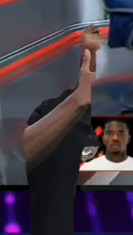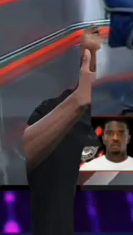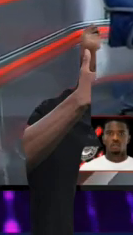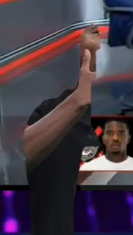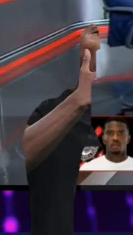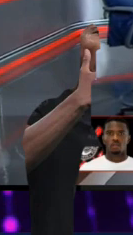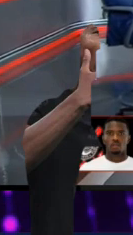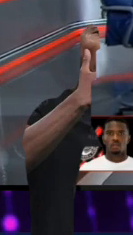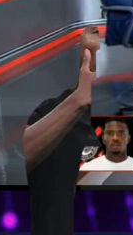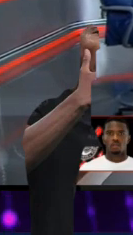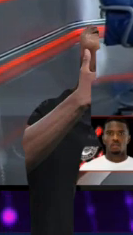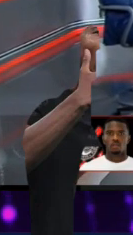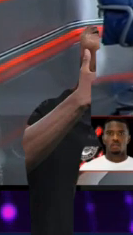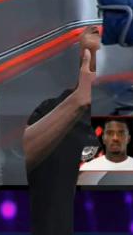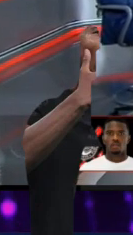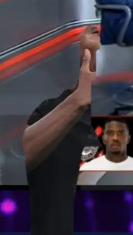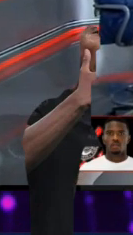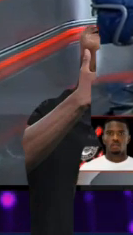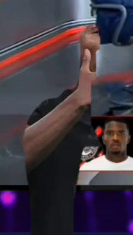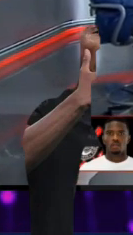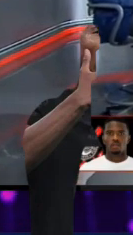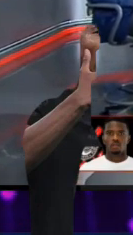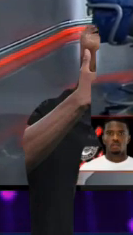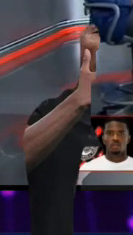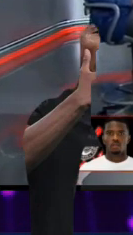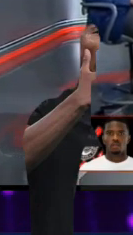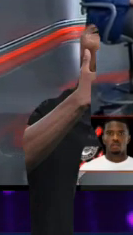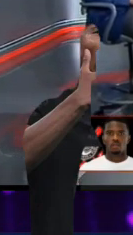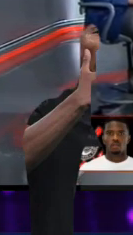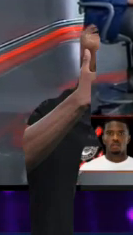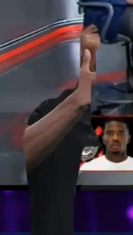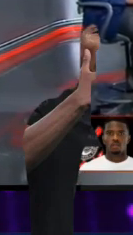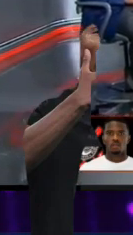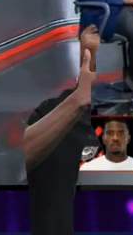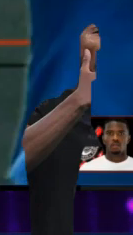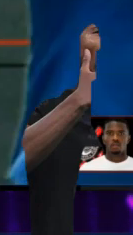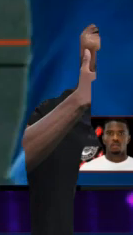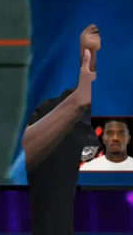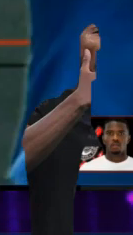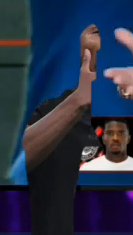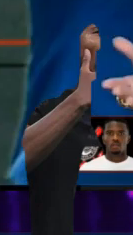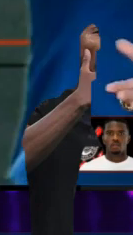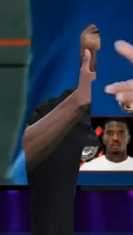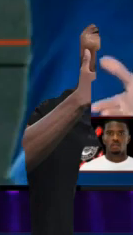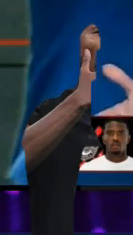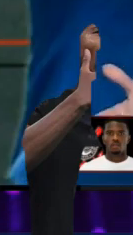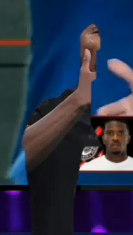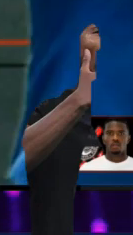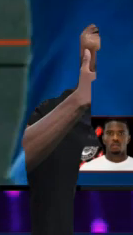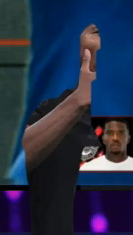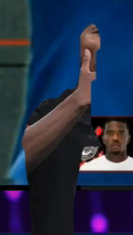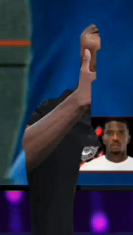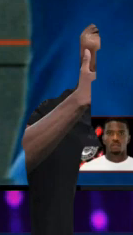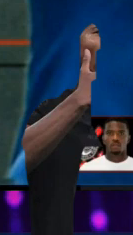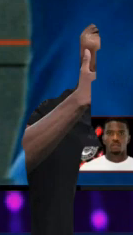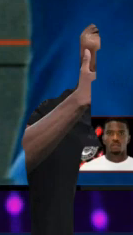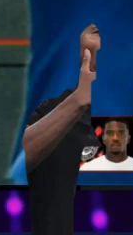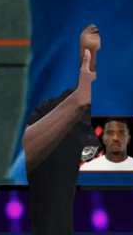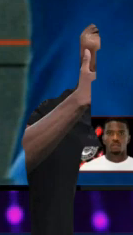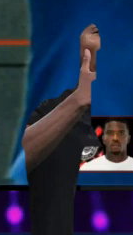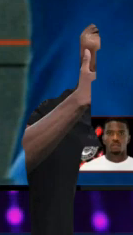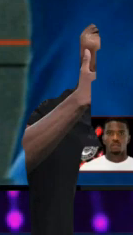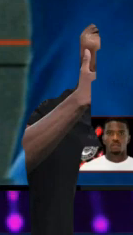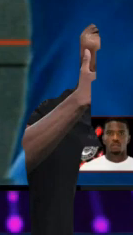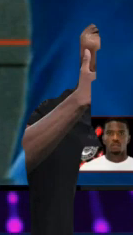que o cara foi falar do gol contra. É, só elogio. Pô, ó, nosso artilheiro. Enfim, assim, ele está sendo exposto aqui, é uma exposição negativa,